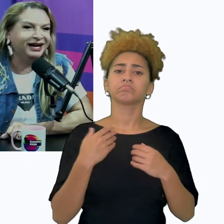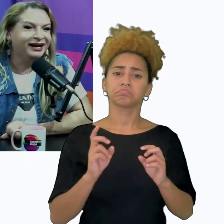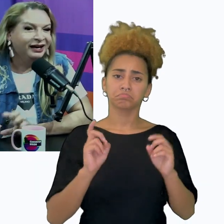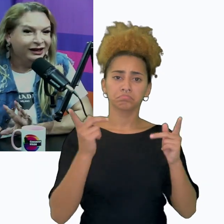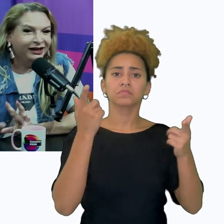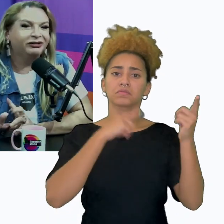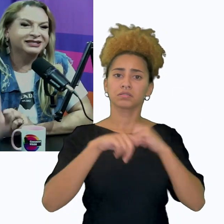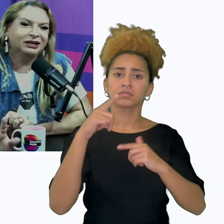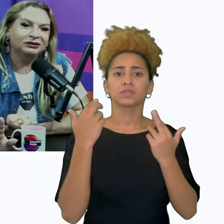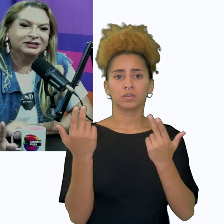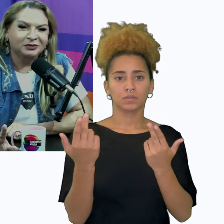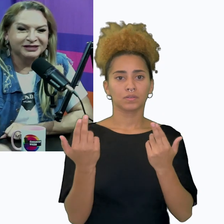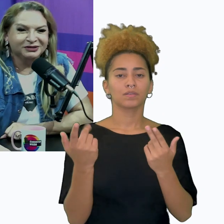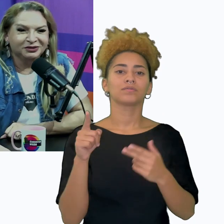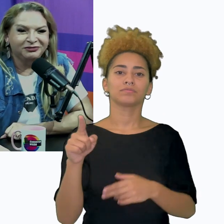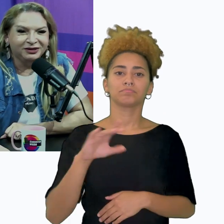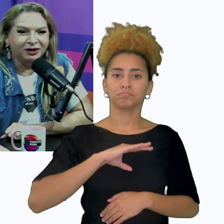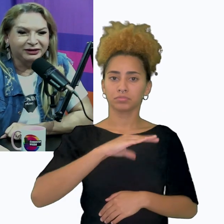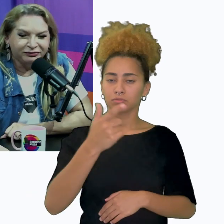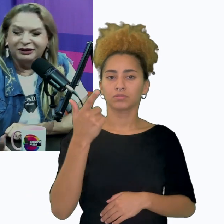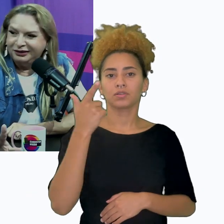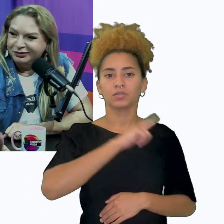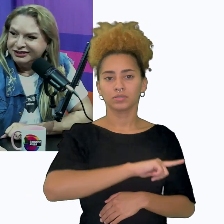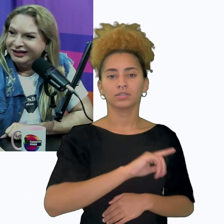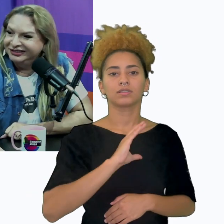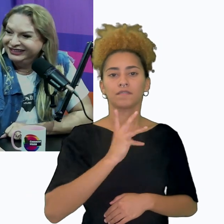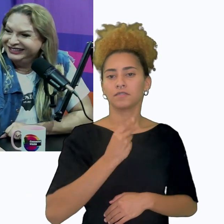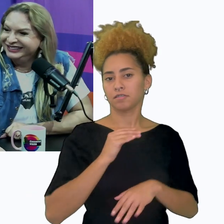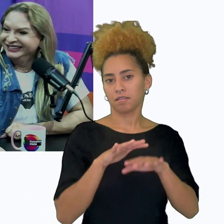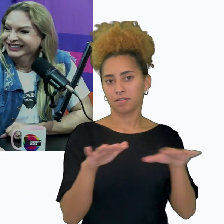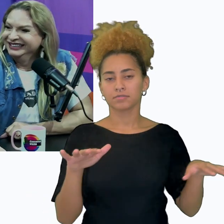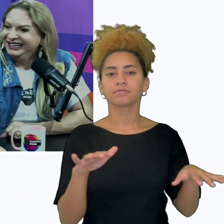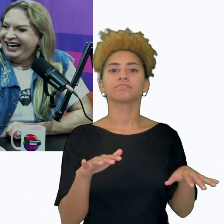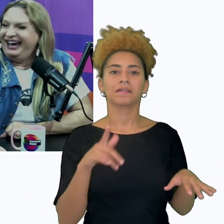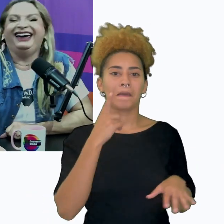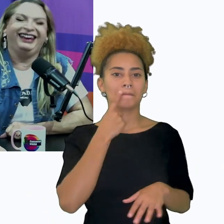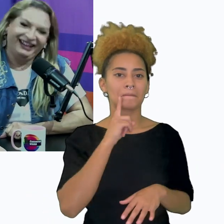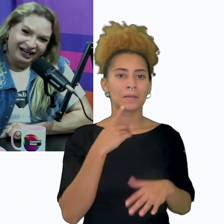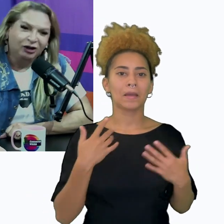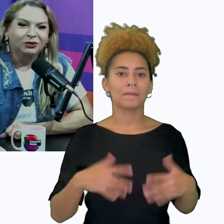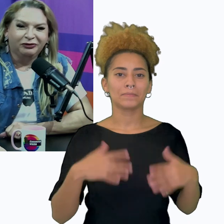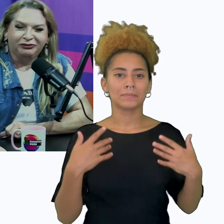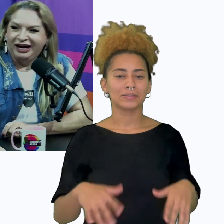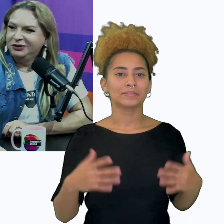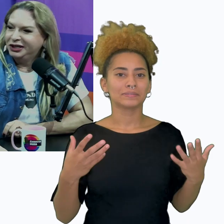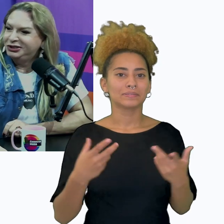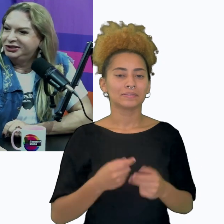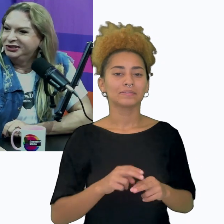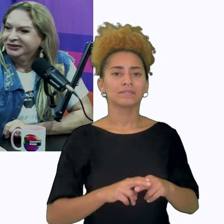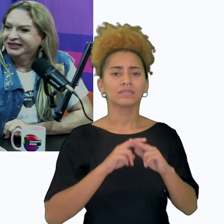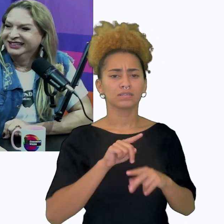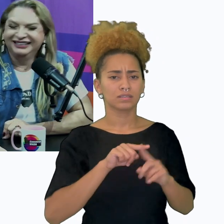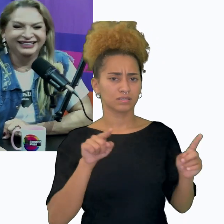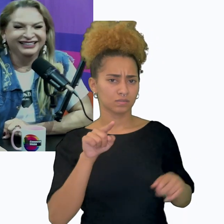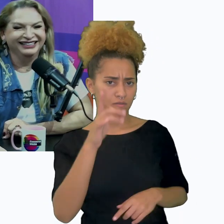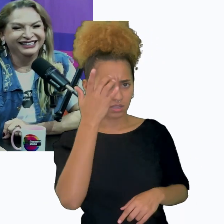buscar. E aí foi assim que aconteceu com Pensão Ludovico, o atrevimento que deu certo. Isso é que é ser travesti, tá vendo? Isso aí é babado. Velho jeitinho.